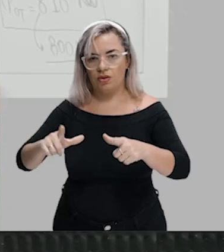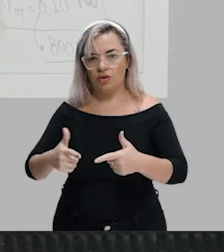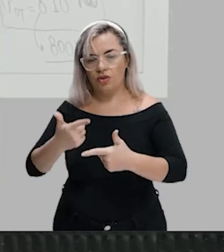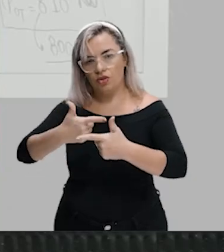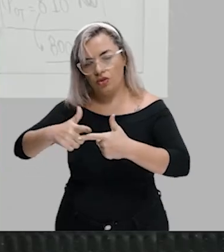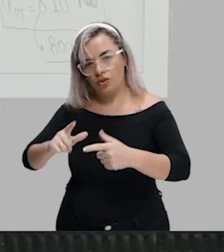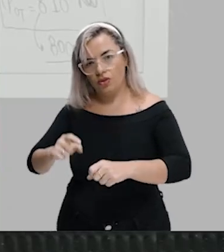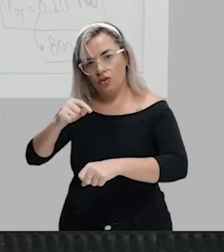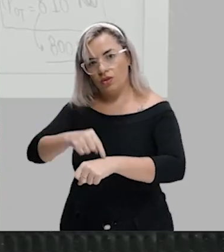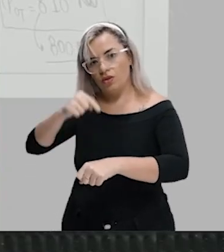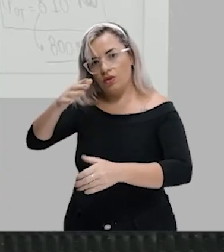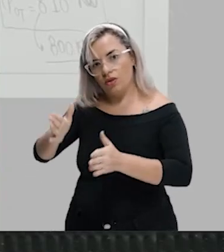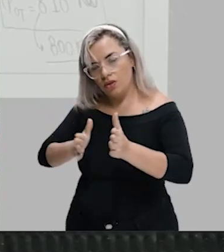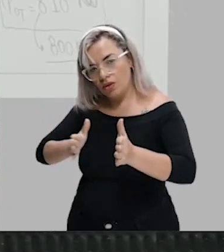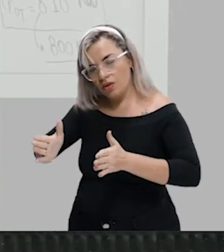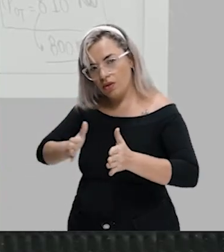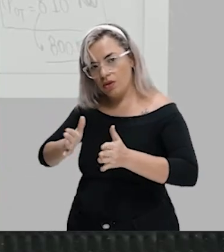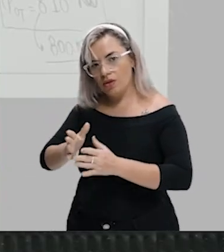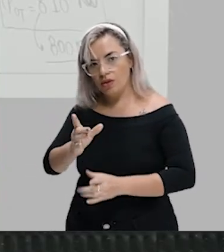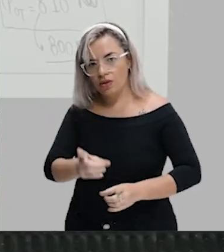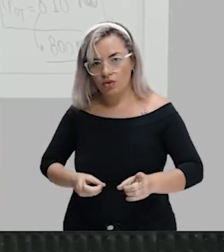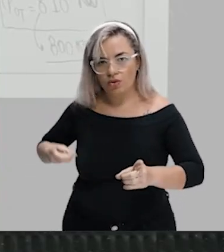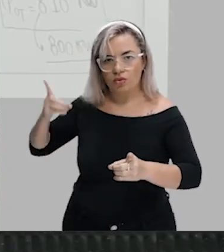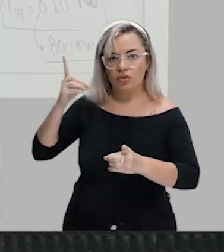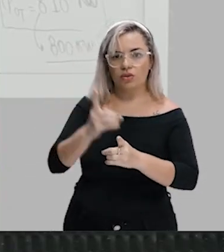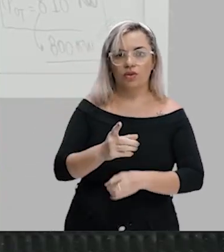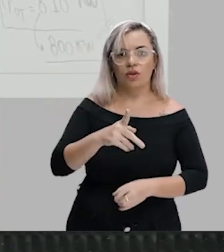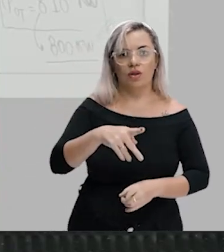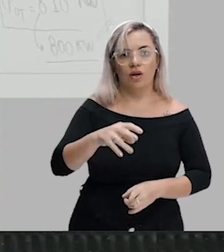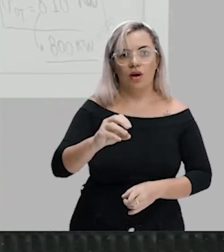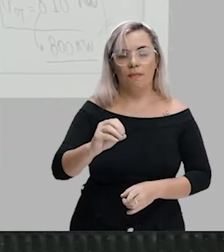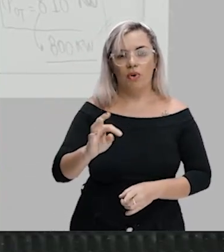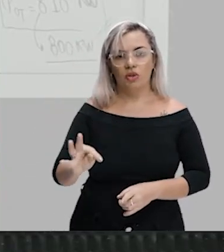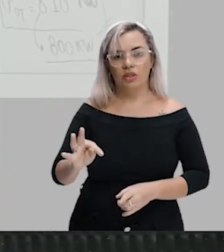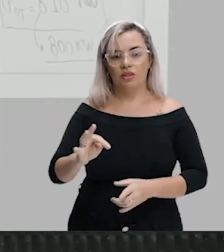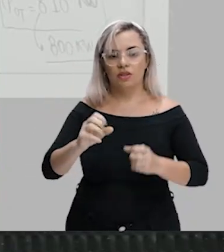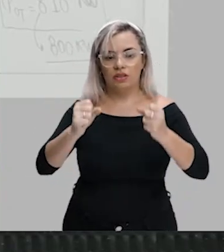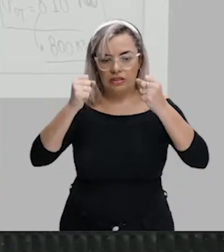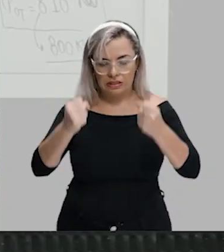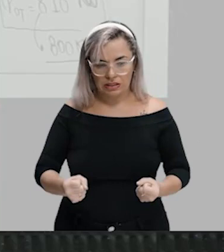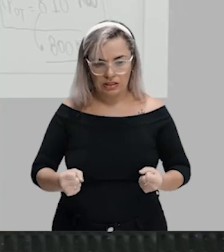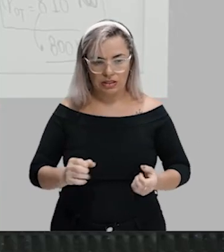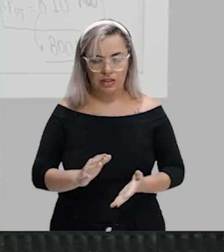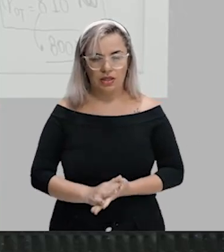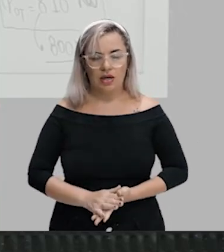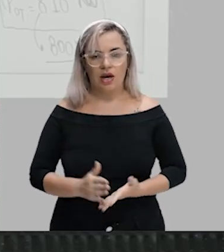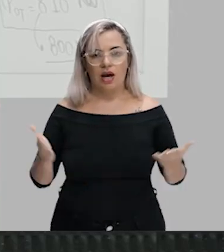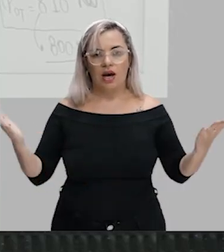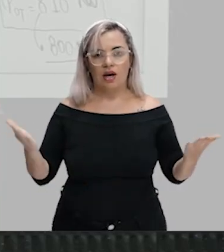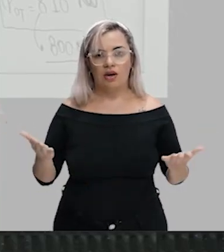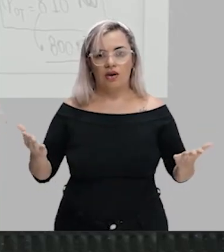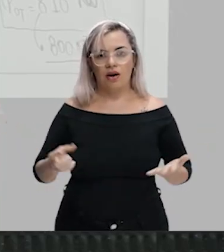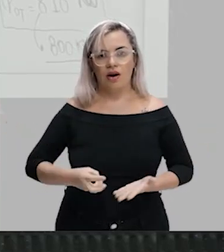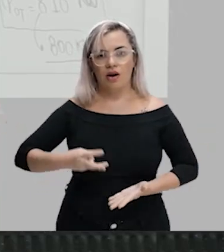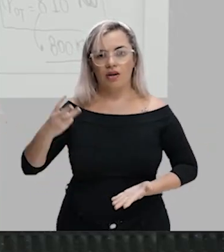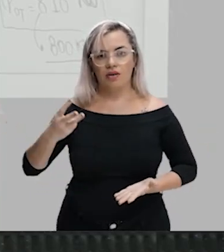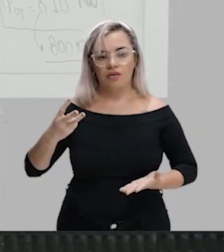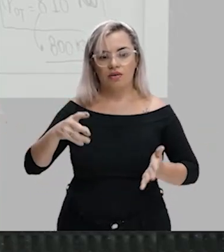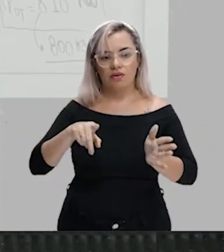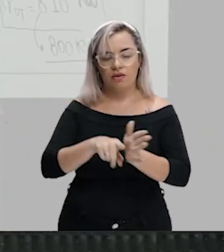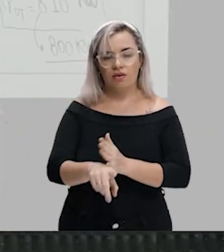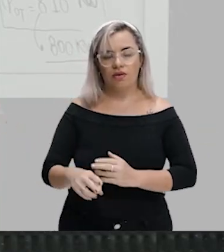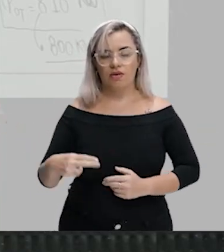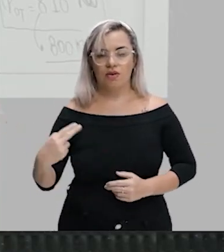tempo, encontra-se a potência. Bem fácil, né? Vamos para a questão 3. Na questão 3, nós